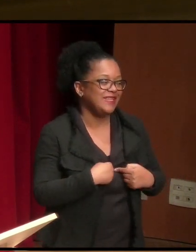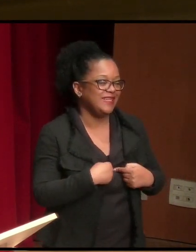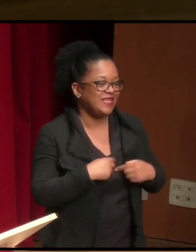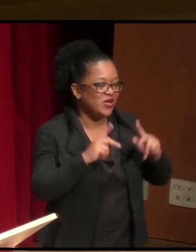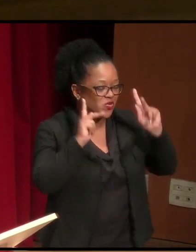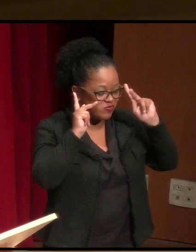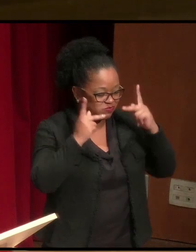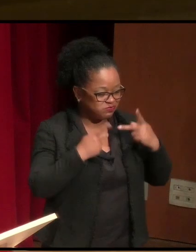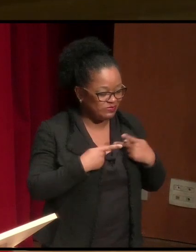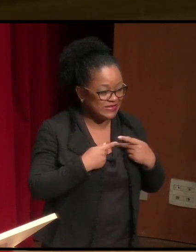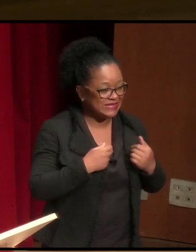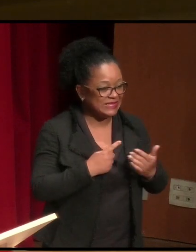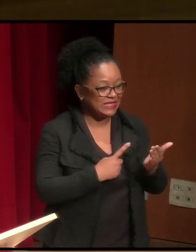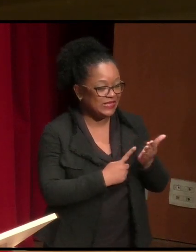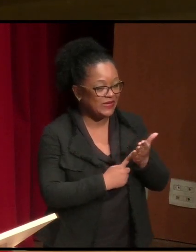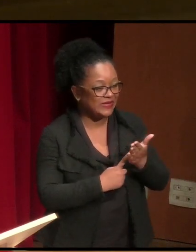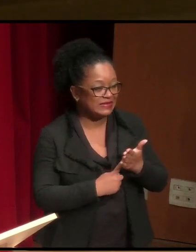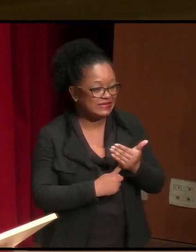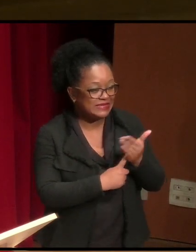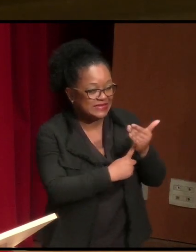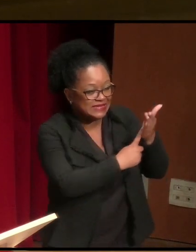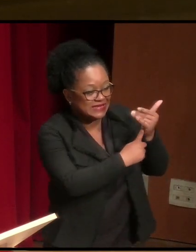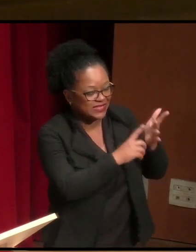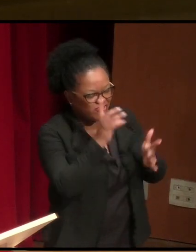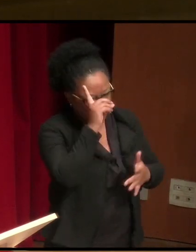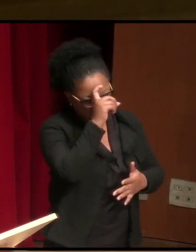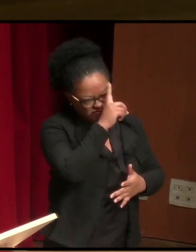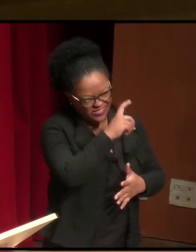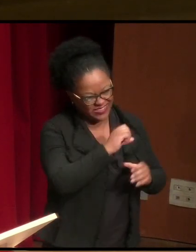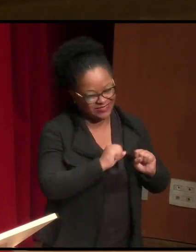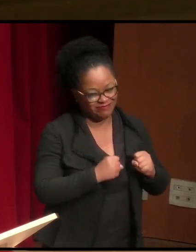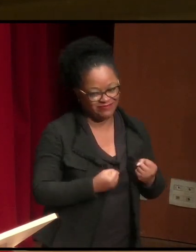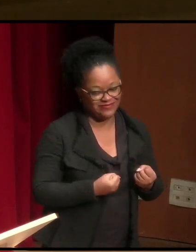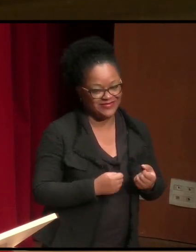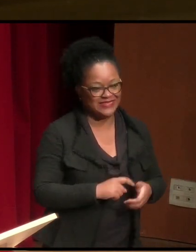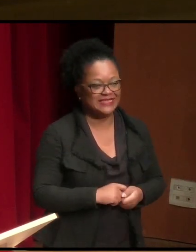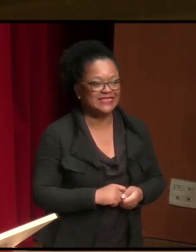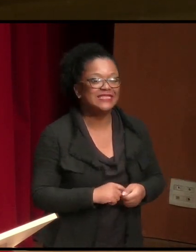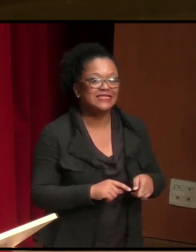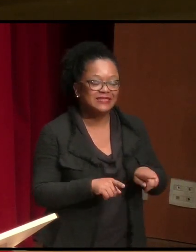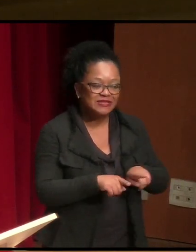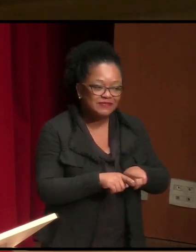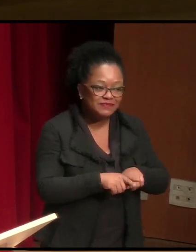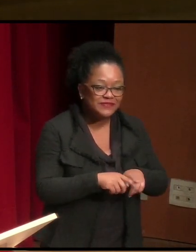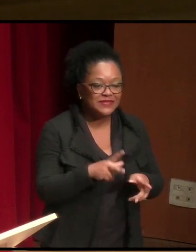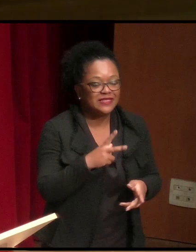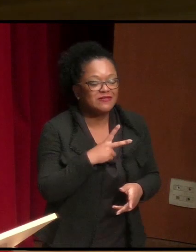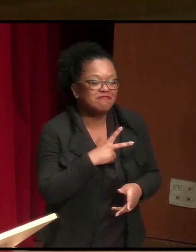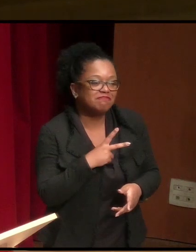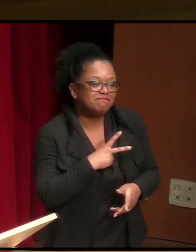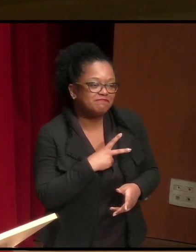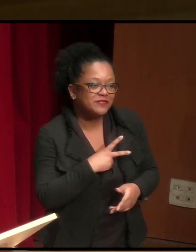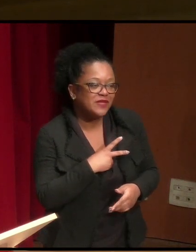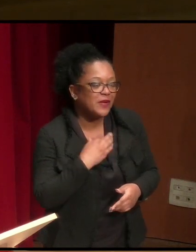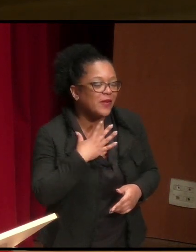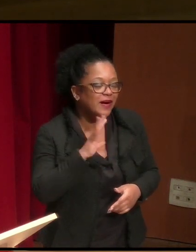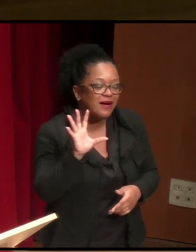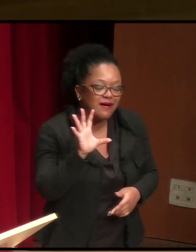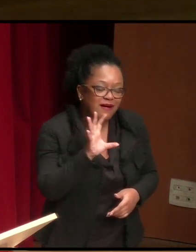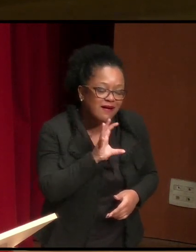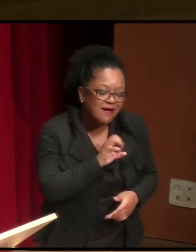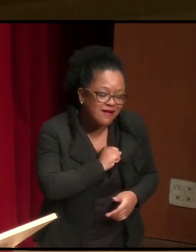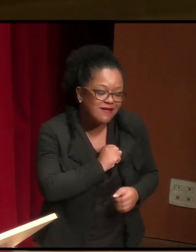e o meu lado tecnológico ele é falho. E eu particularmente amo o método Braille, eu